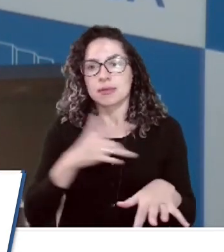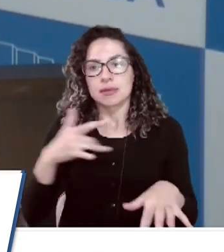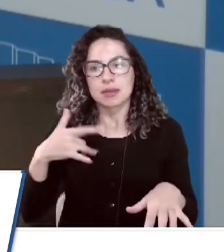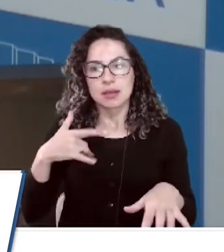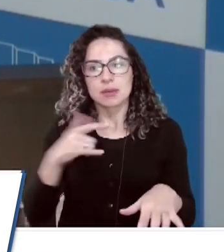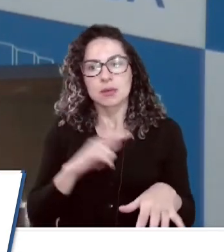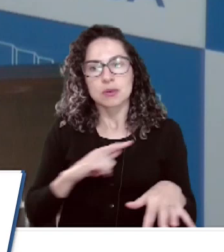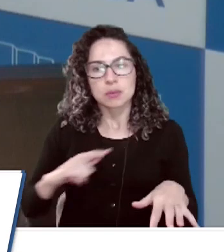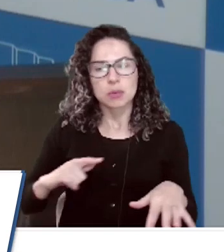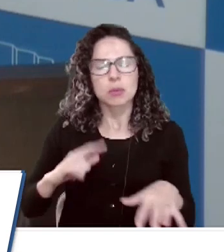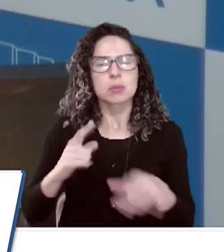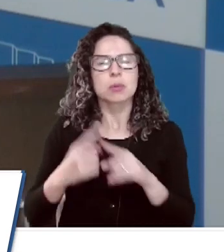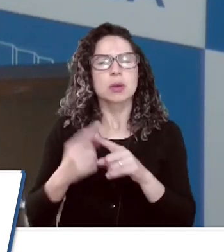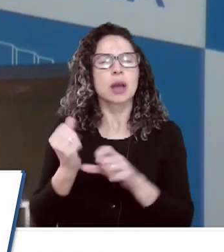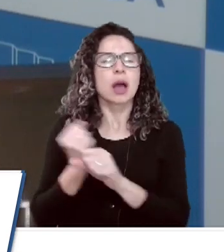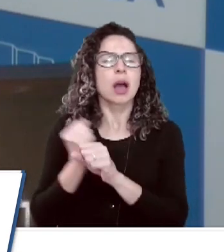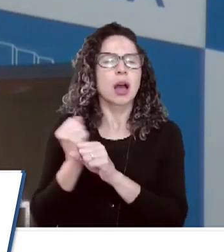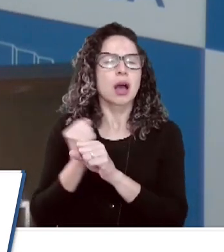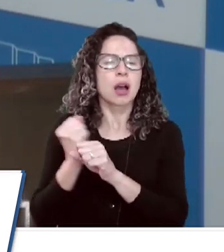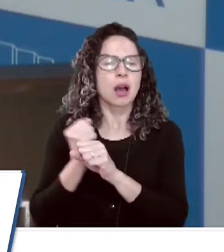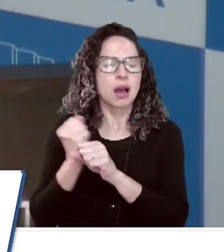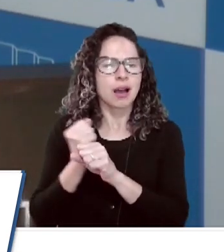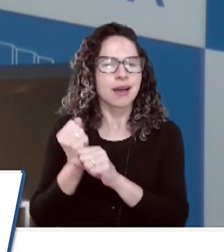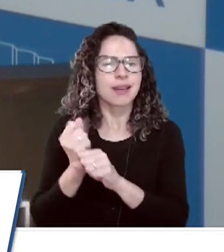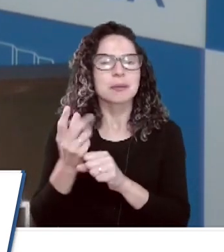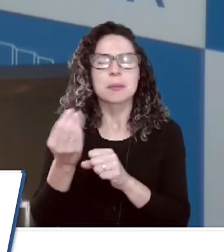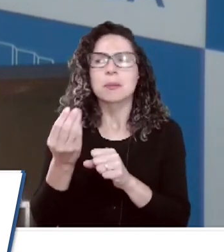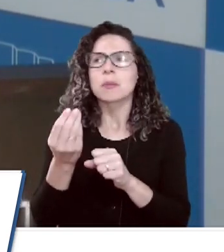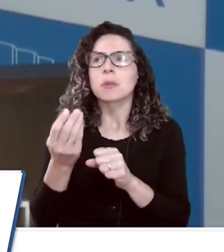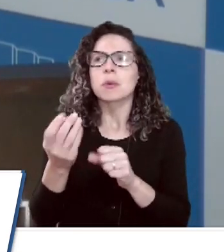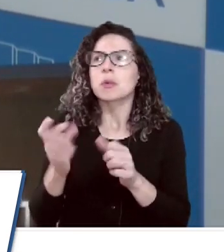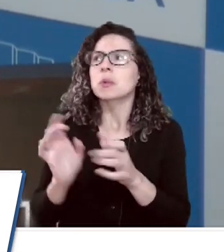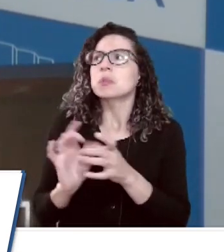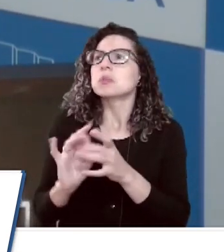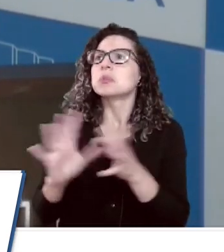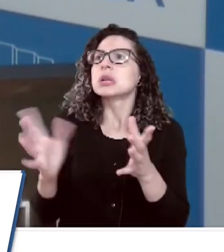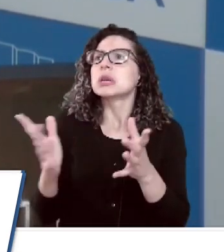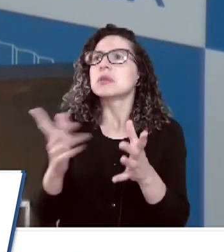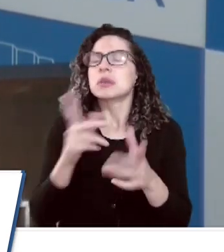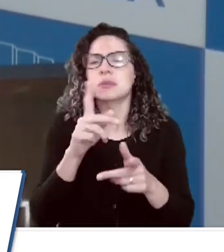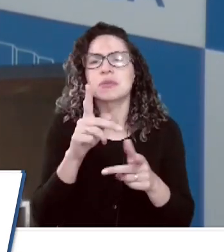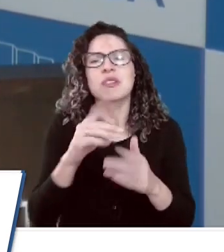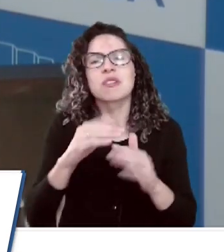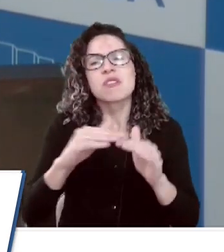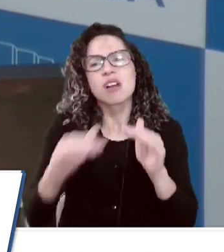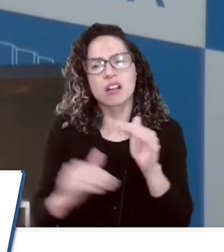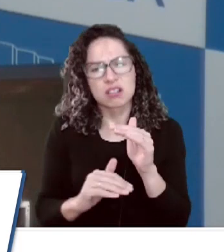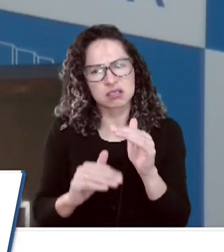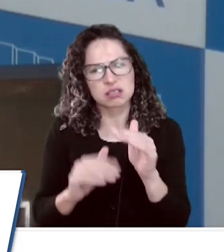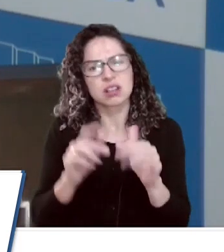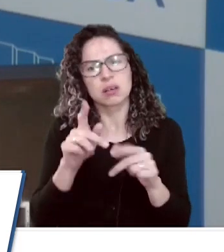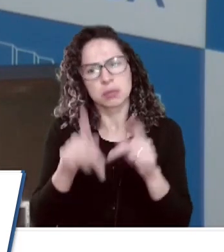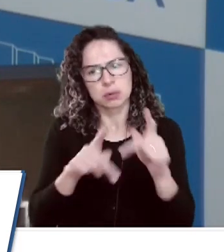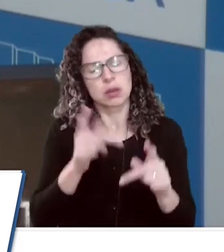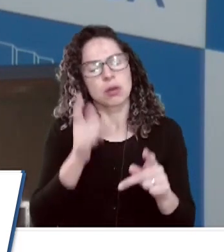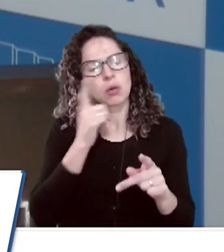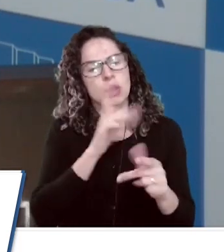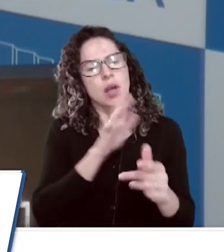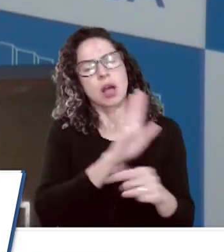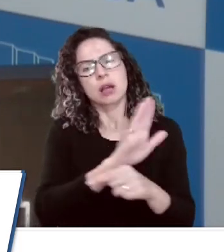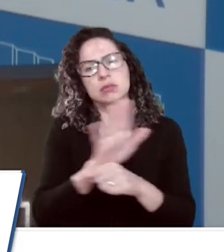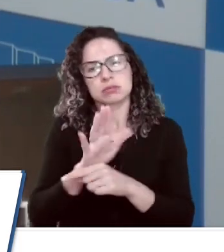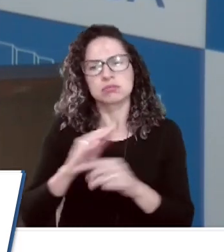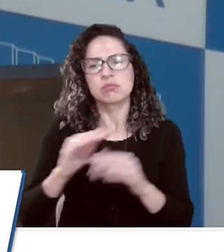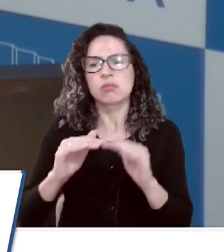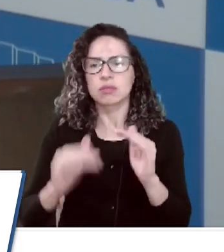por anos ela ficou muito aquém do que a nossa população merecia e merece, porque ainda não está